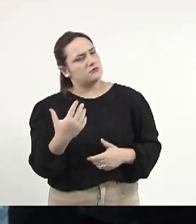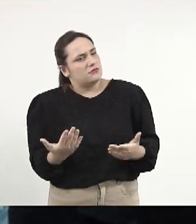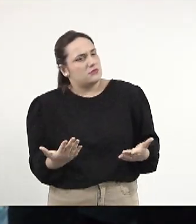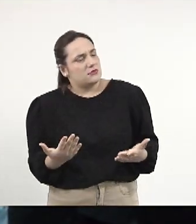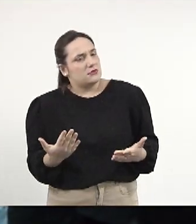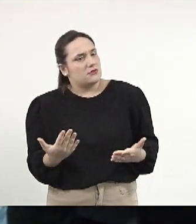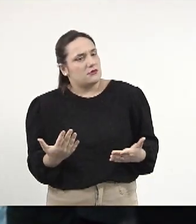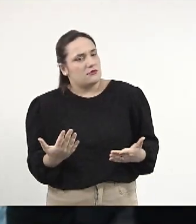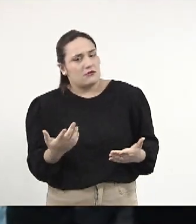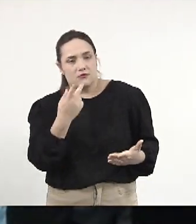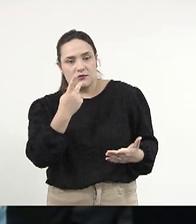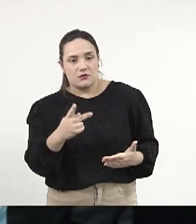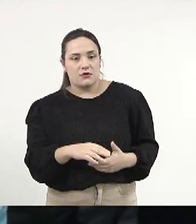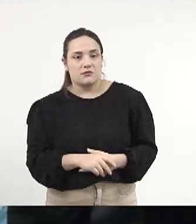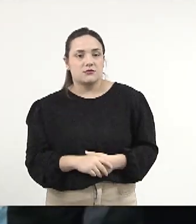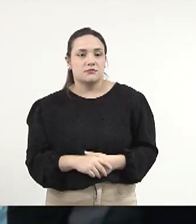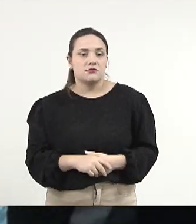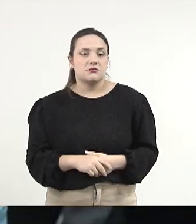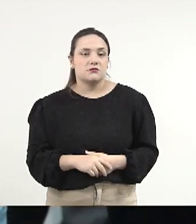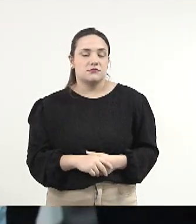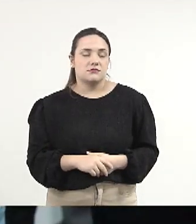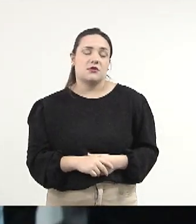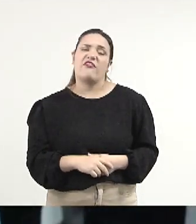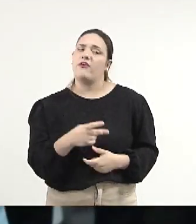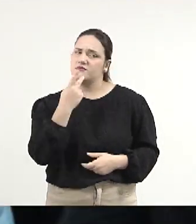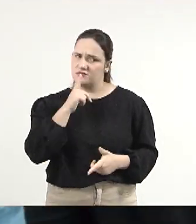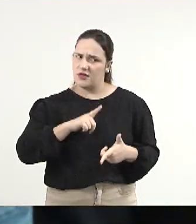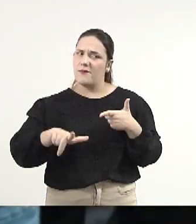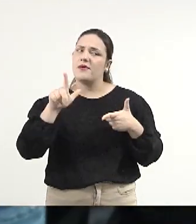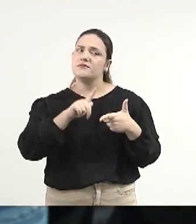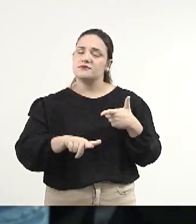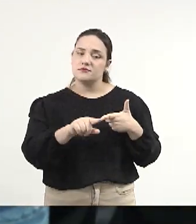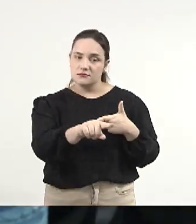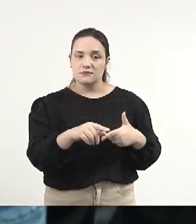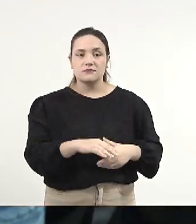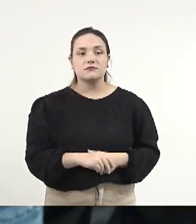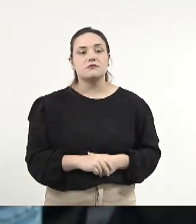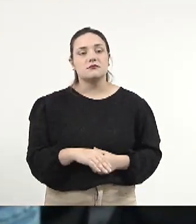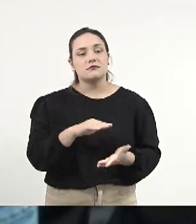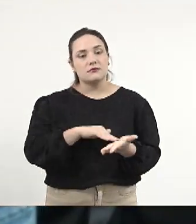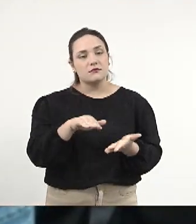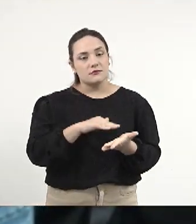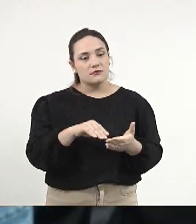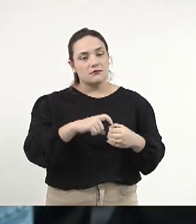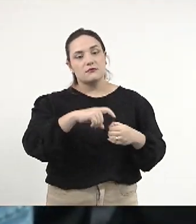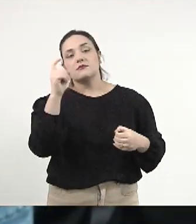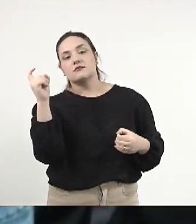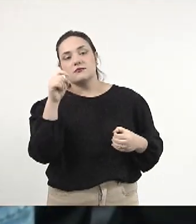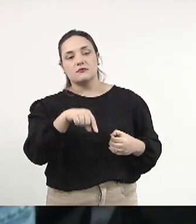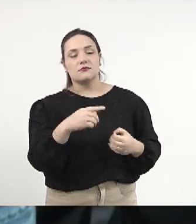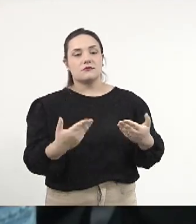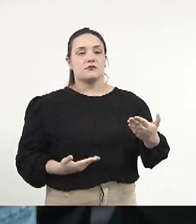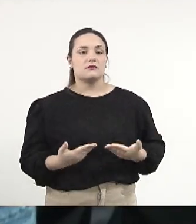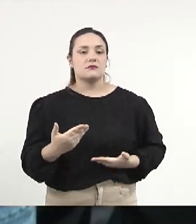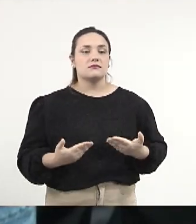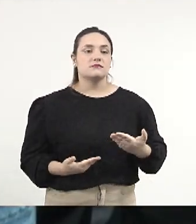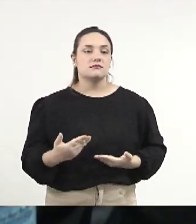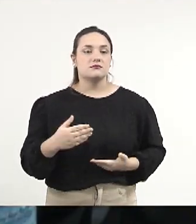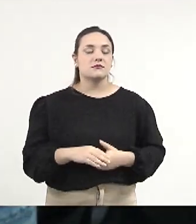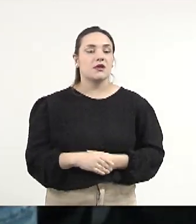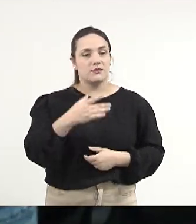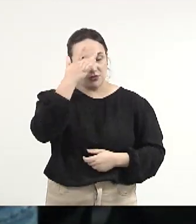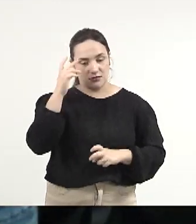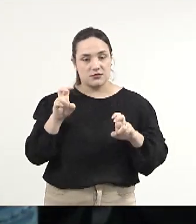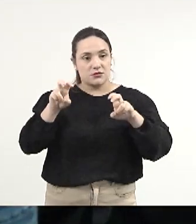no telhado, né? Aí tem jabuti nessa história. A secretária exonerou o cidadão. A pessoa que assentou